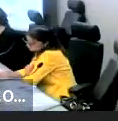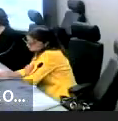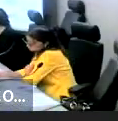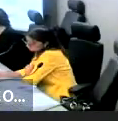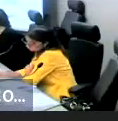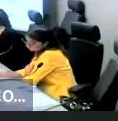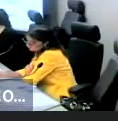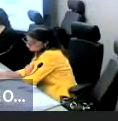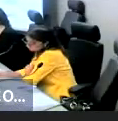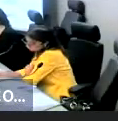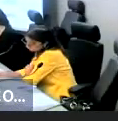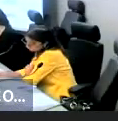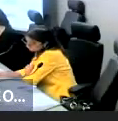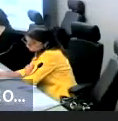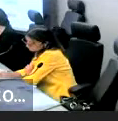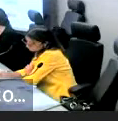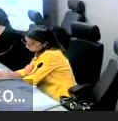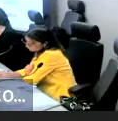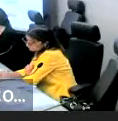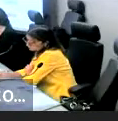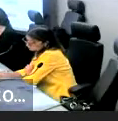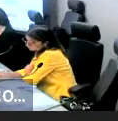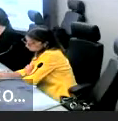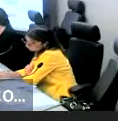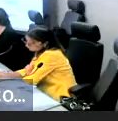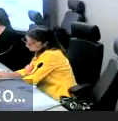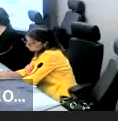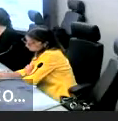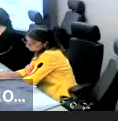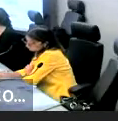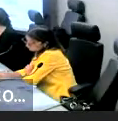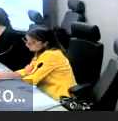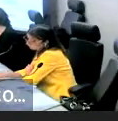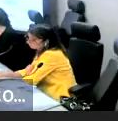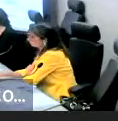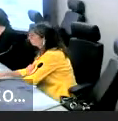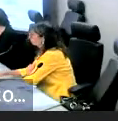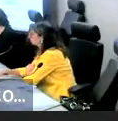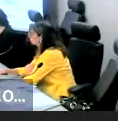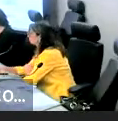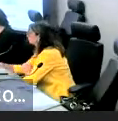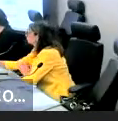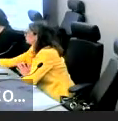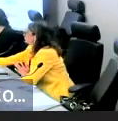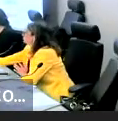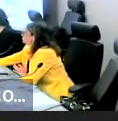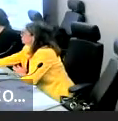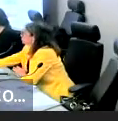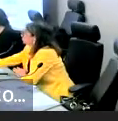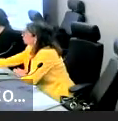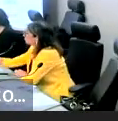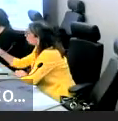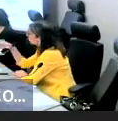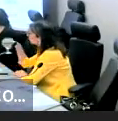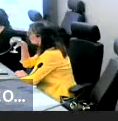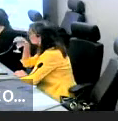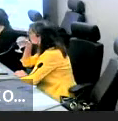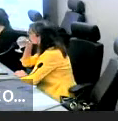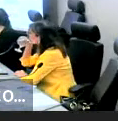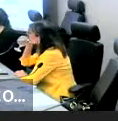referência e uma redução na procura de mulheres nas delegacias de polícia. Dificuldade de ação